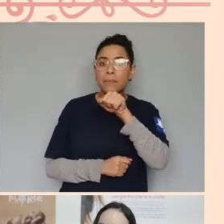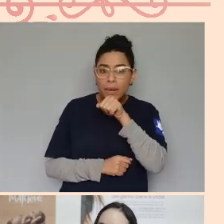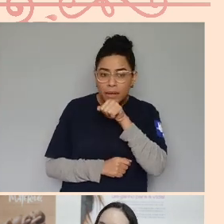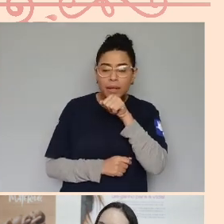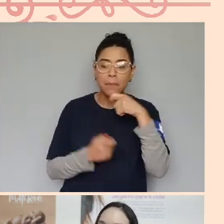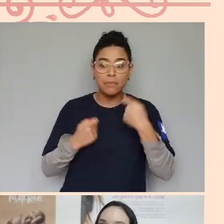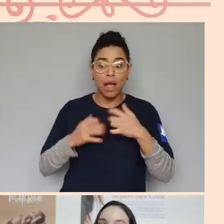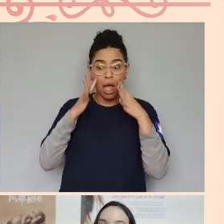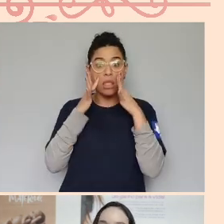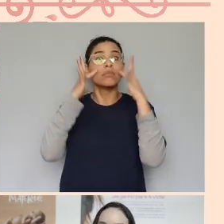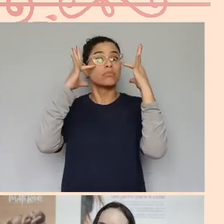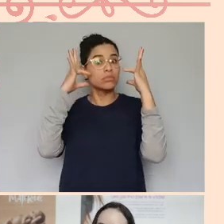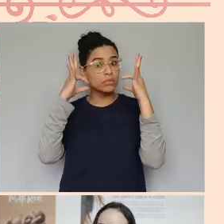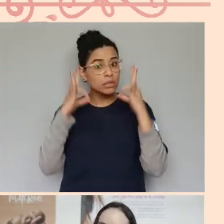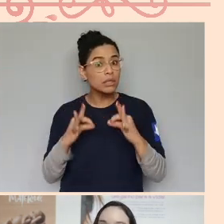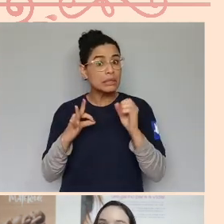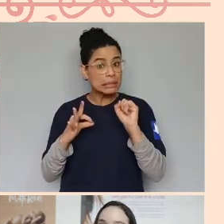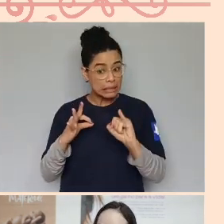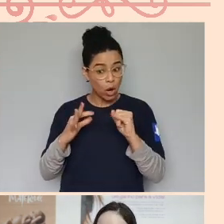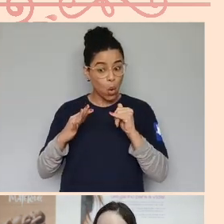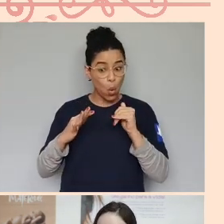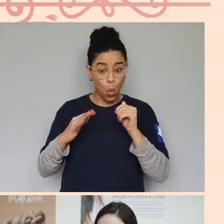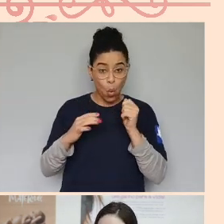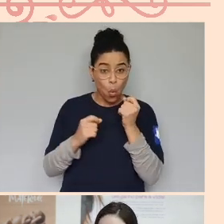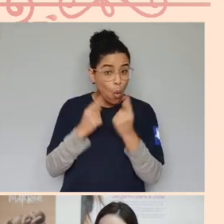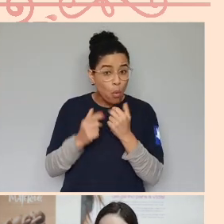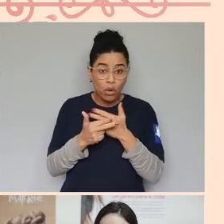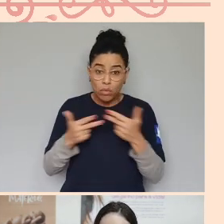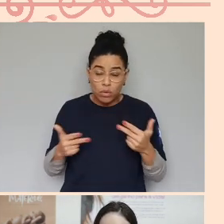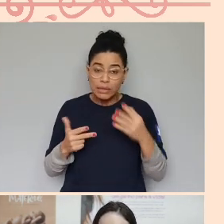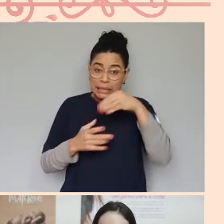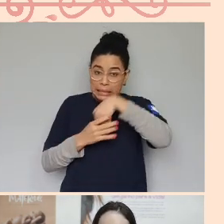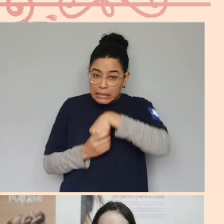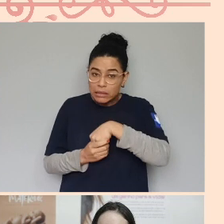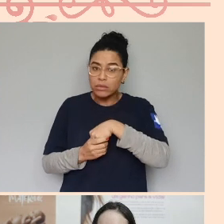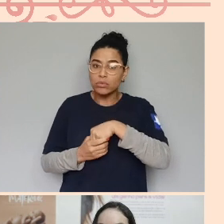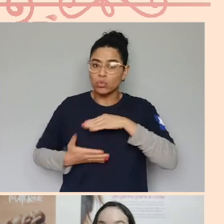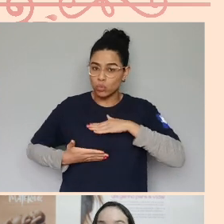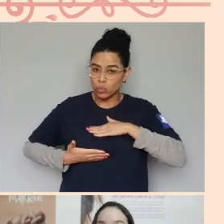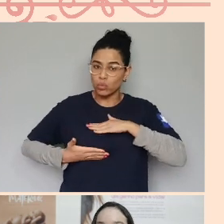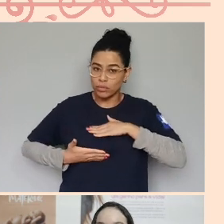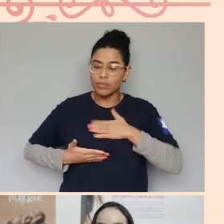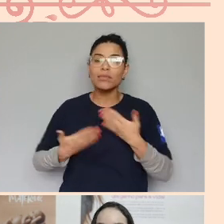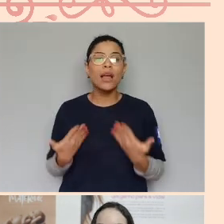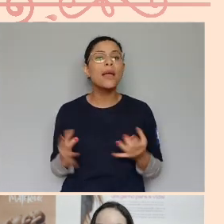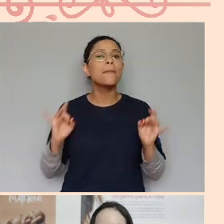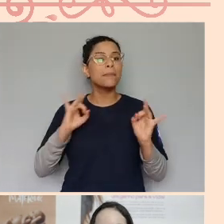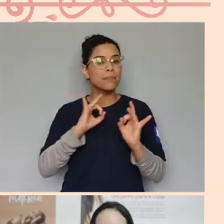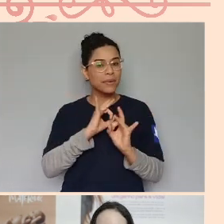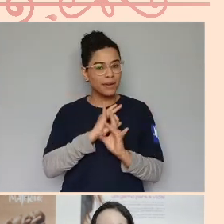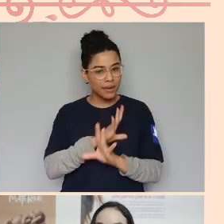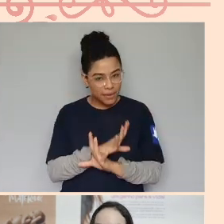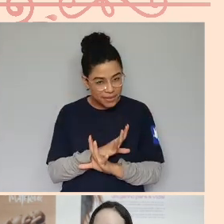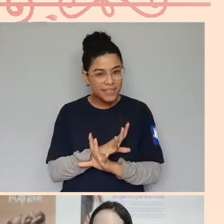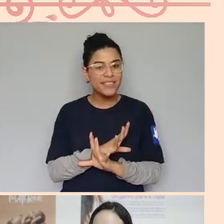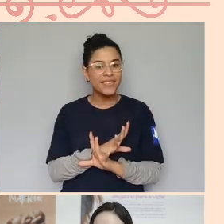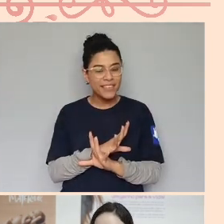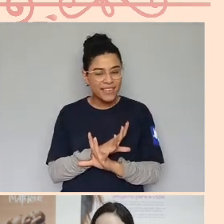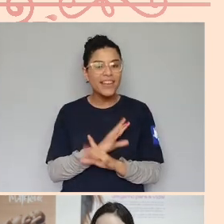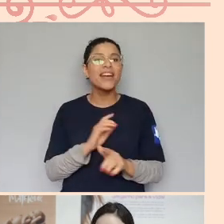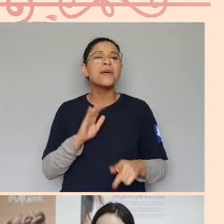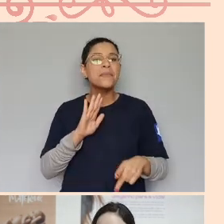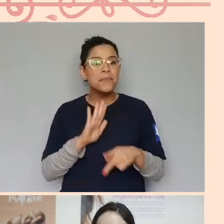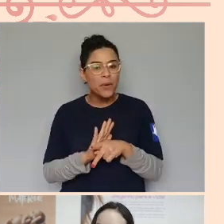ficar bem atentas a cair qualquer coisinha no leite. E para a gente finalizar essa parte da composição do